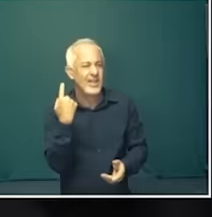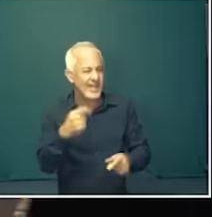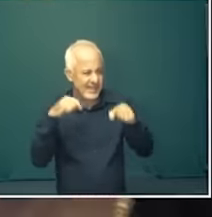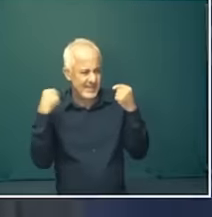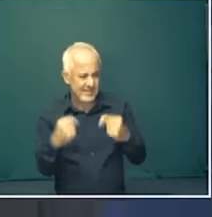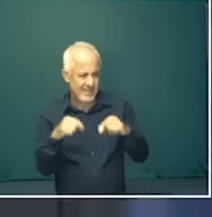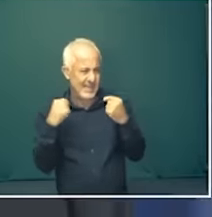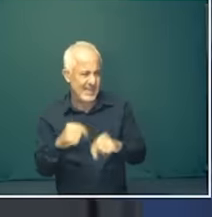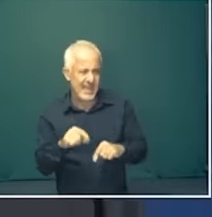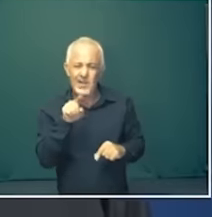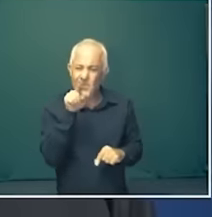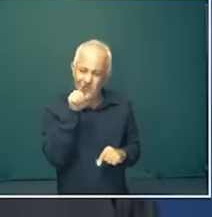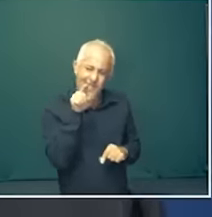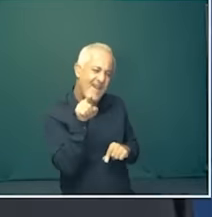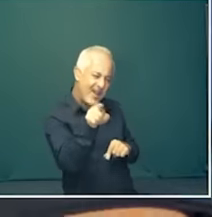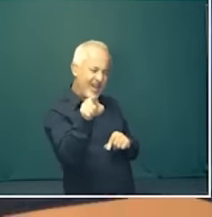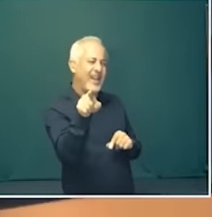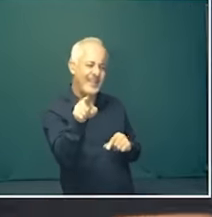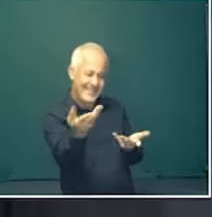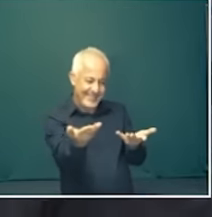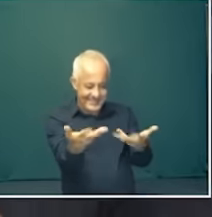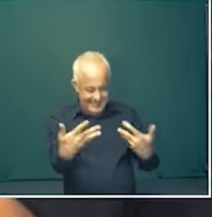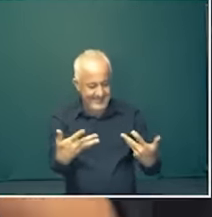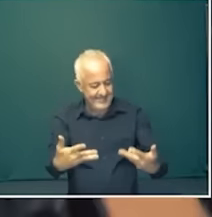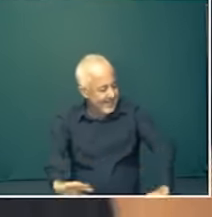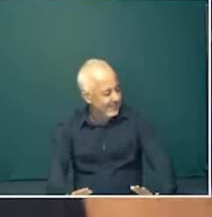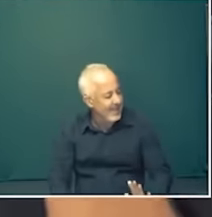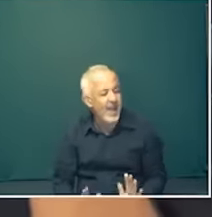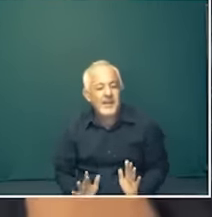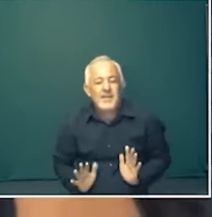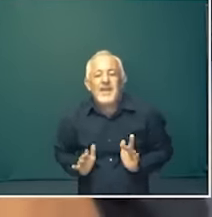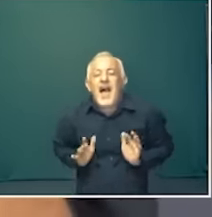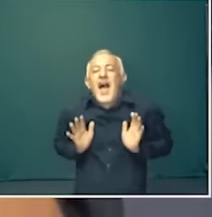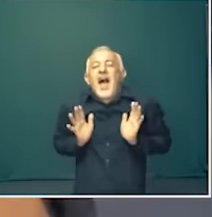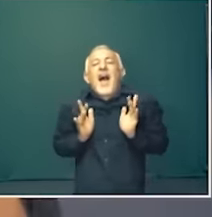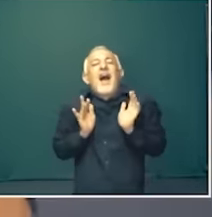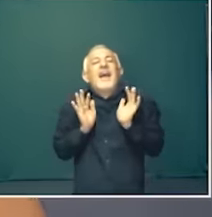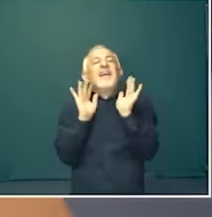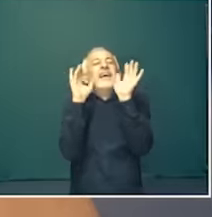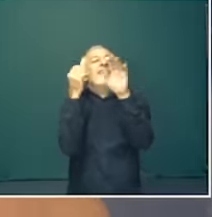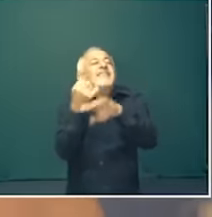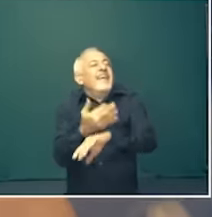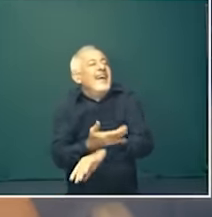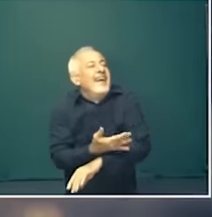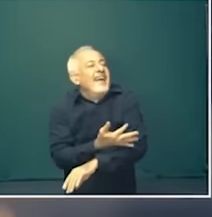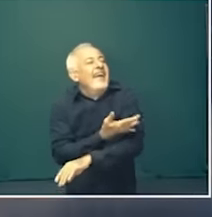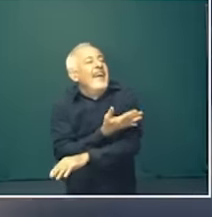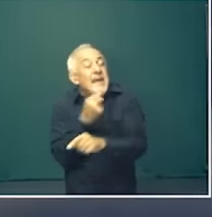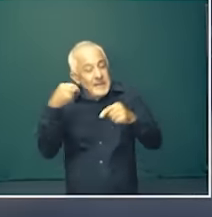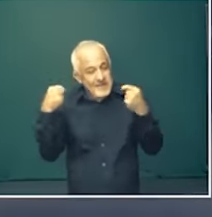mais sem o teu calor pra me